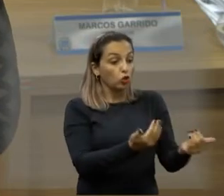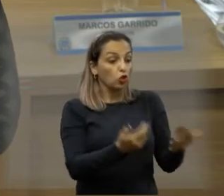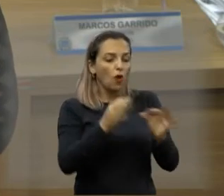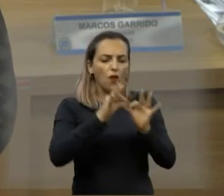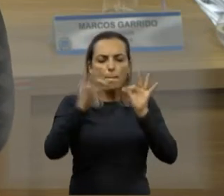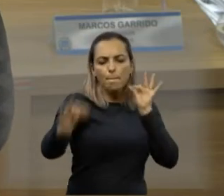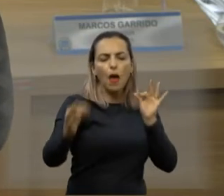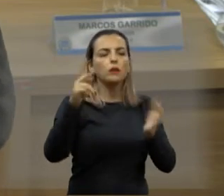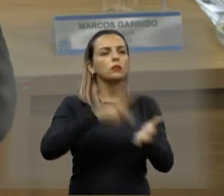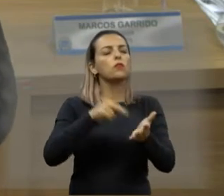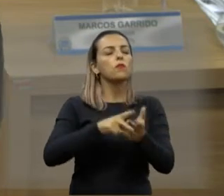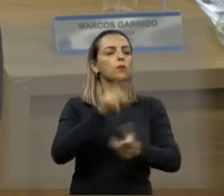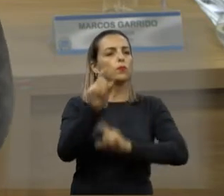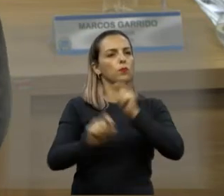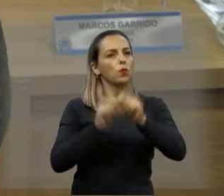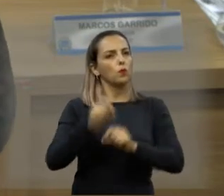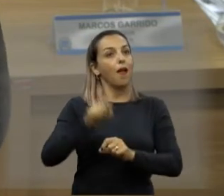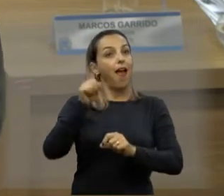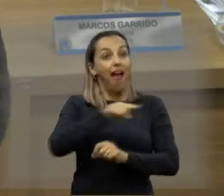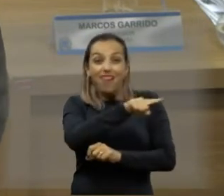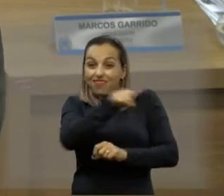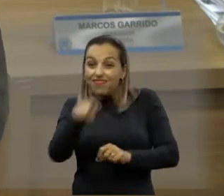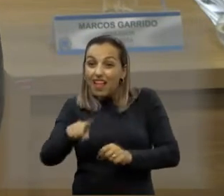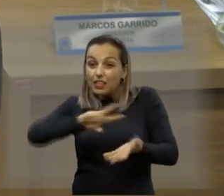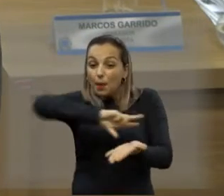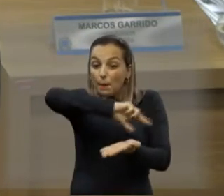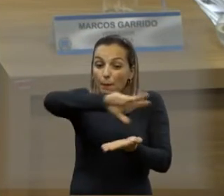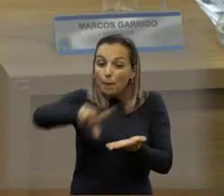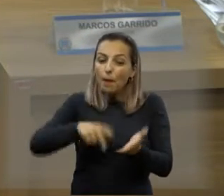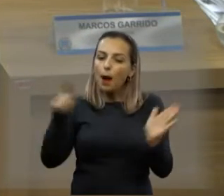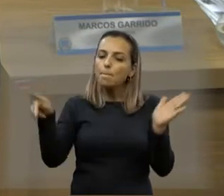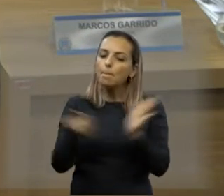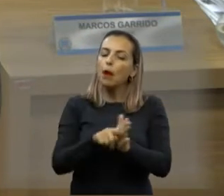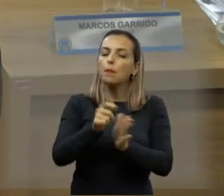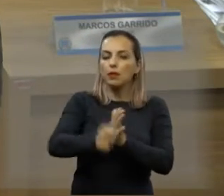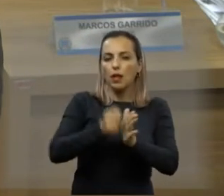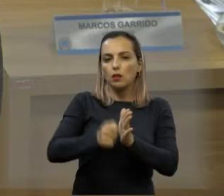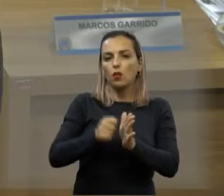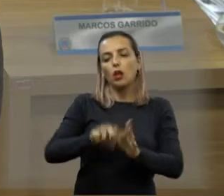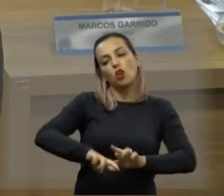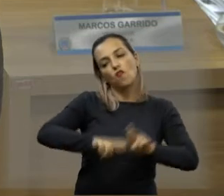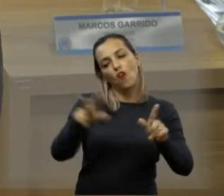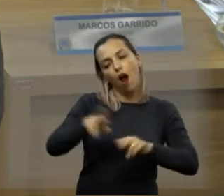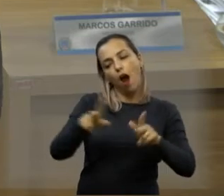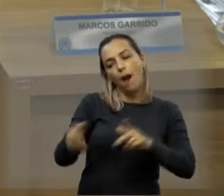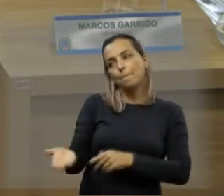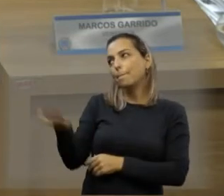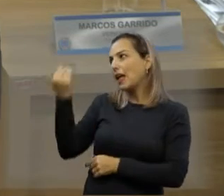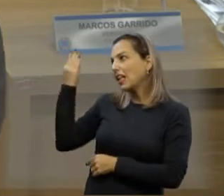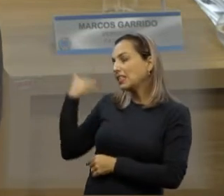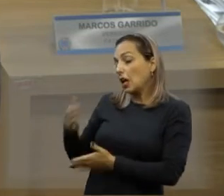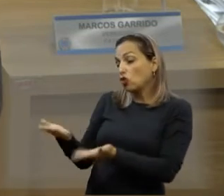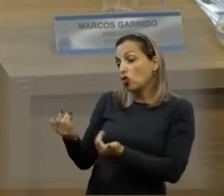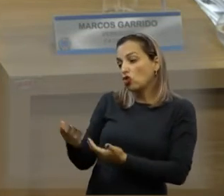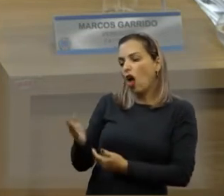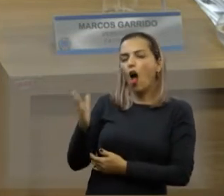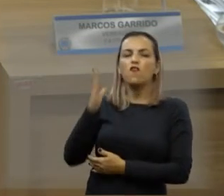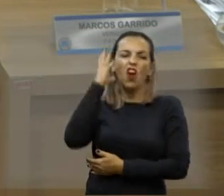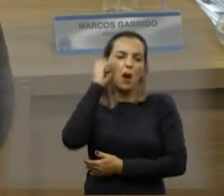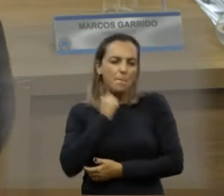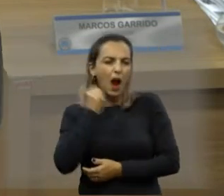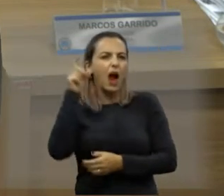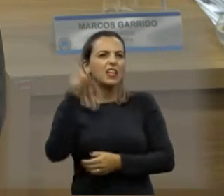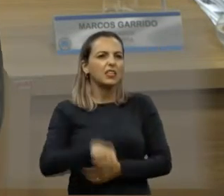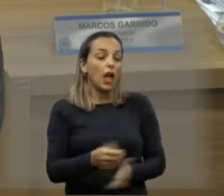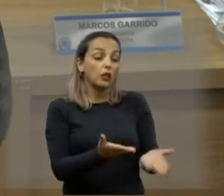juventudes que de fato é são adversidades dessa cidade e não como era no passado juventudes brancas Juventude de uma